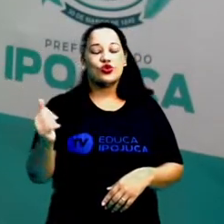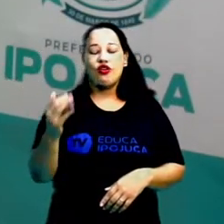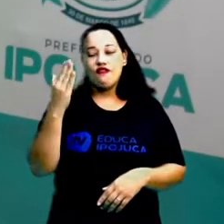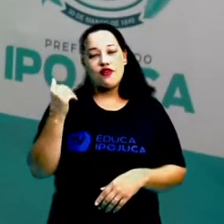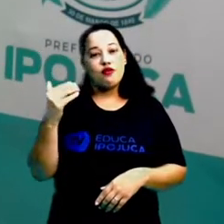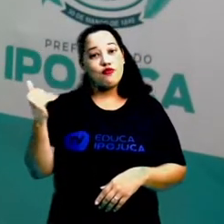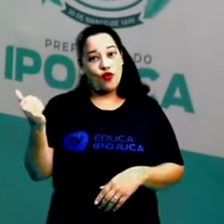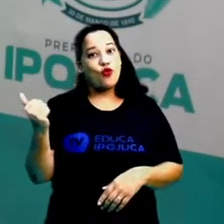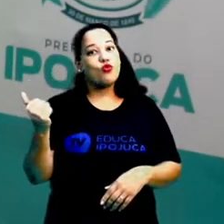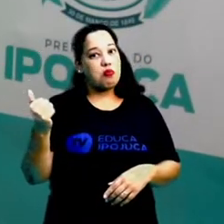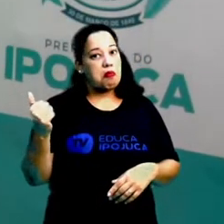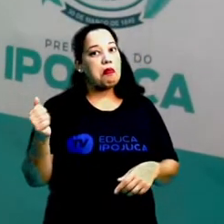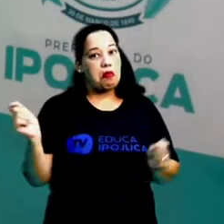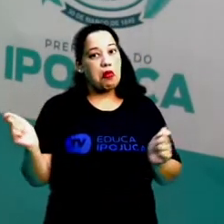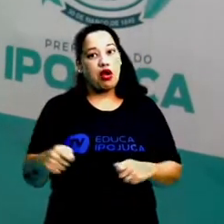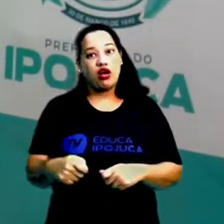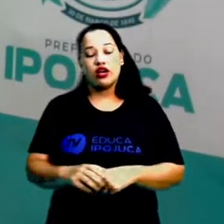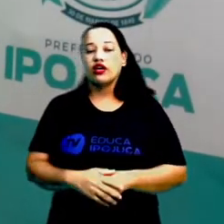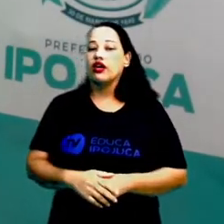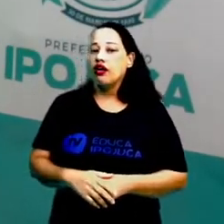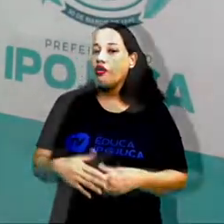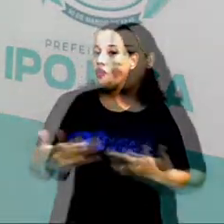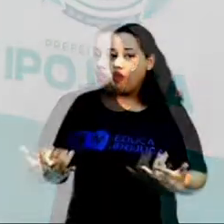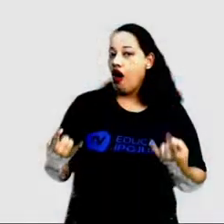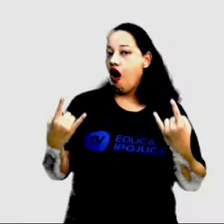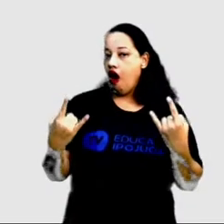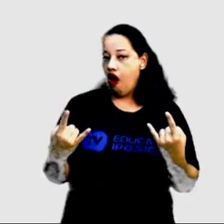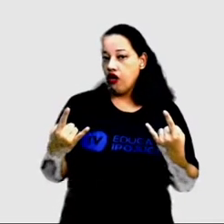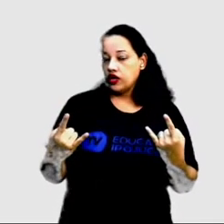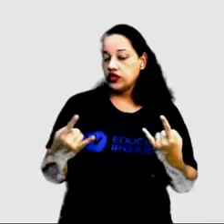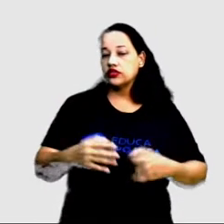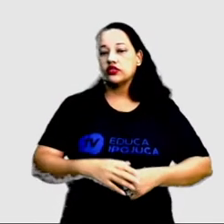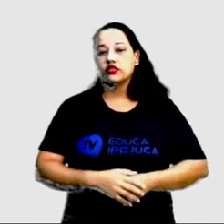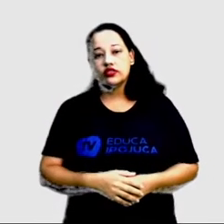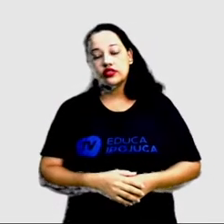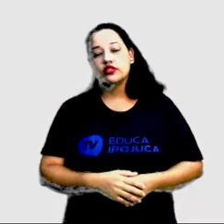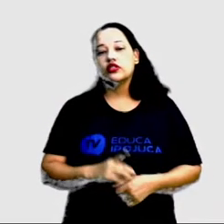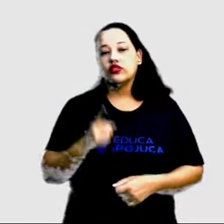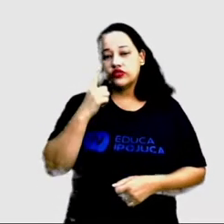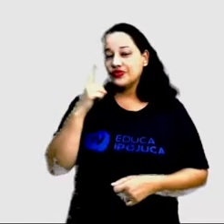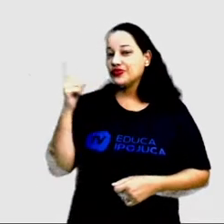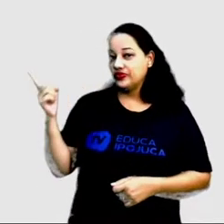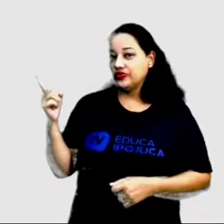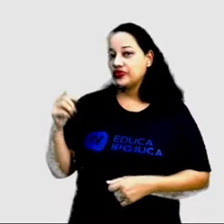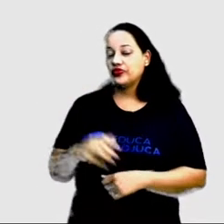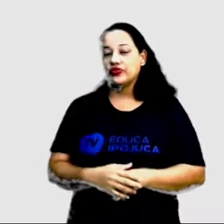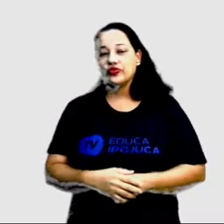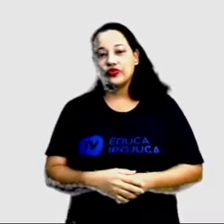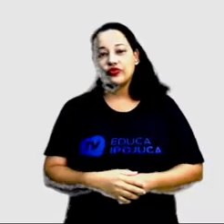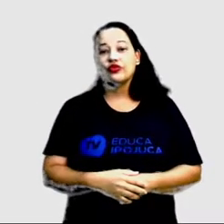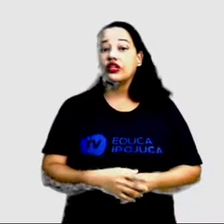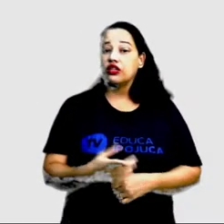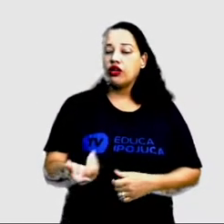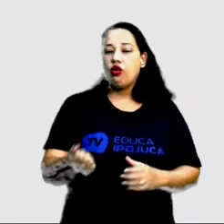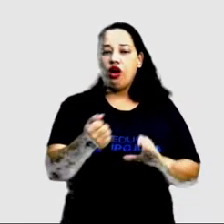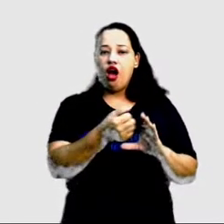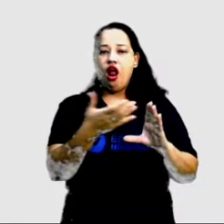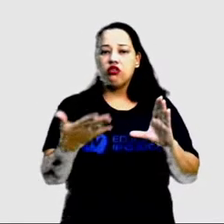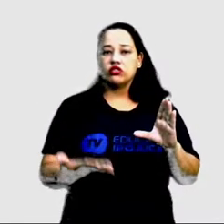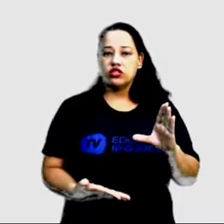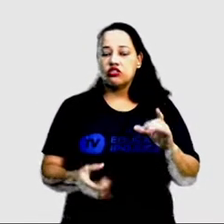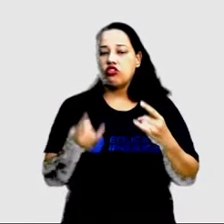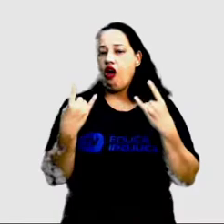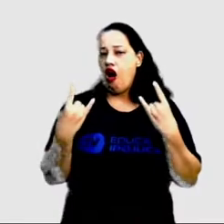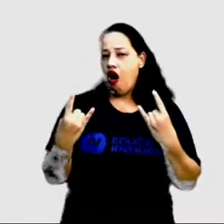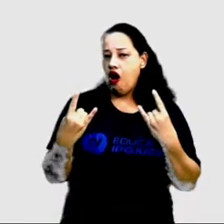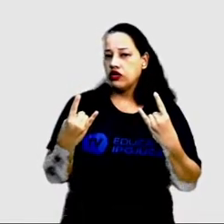do mundo, que é o rock, ok? Então, veja só, o que é que caracteriza o